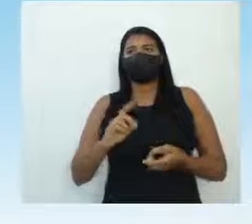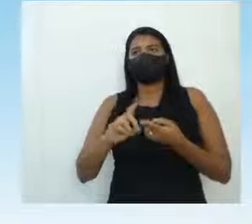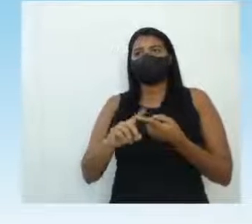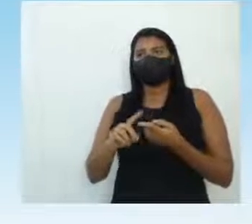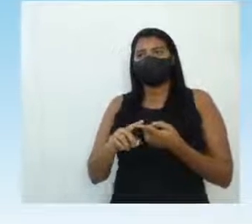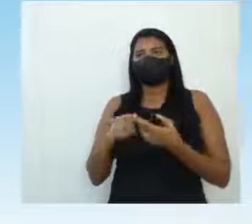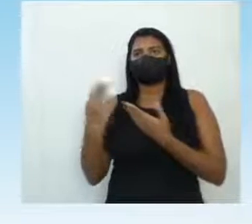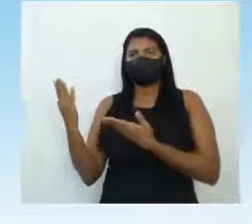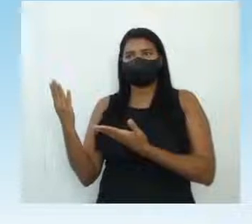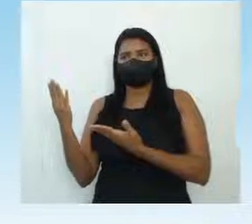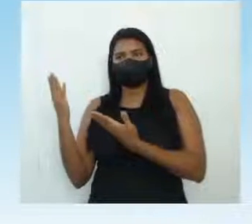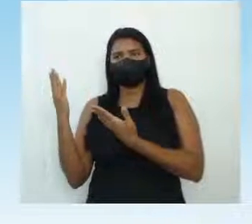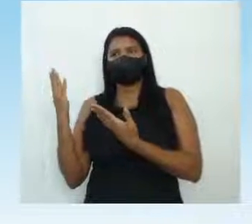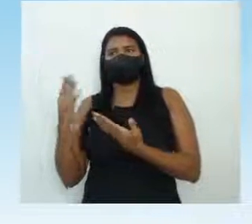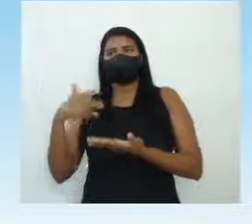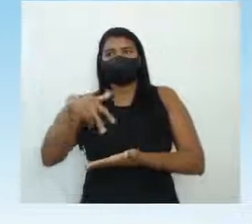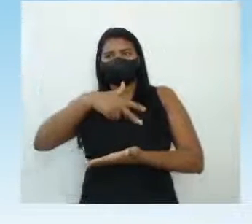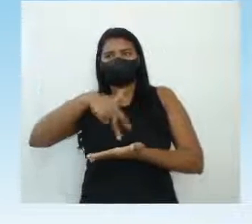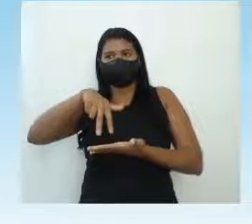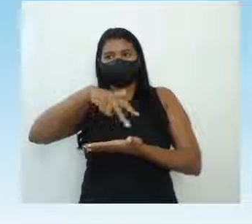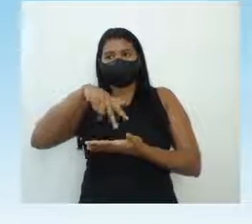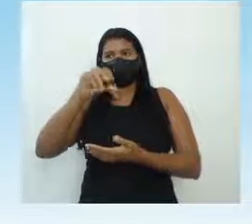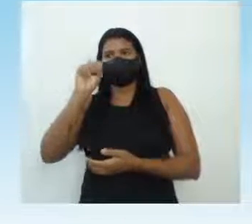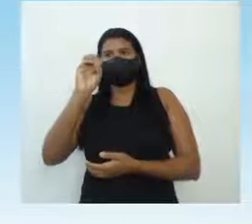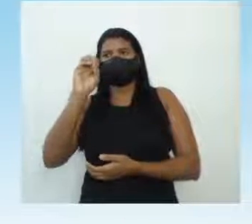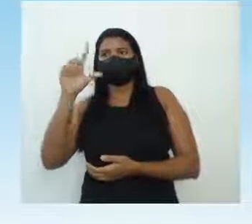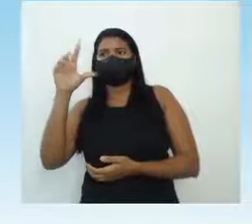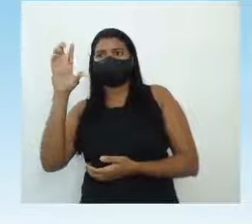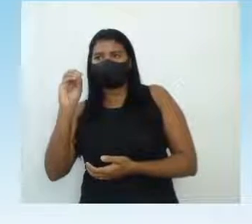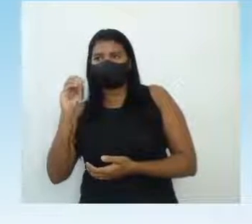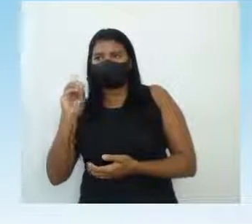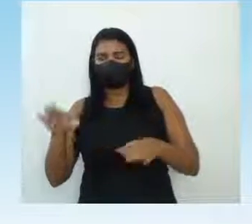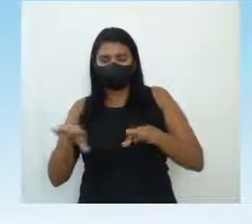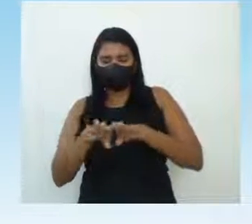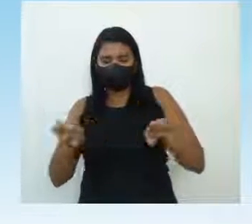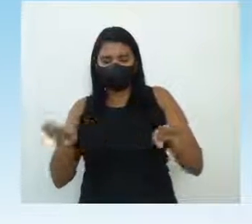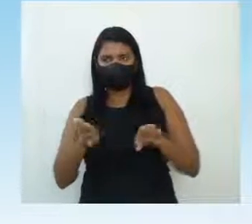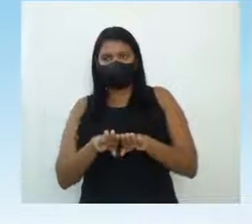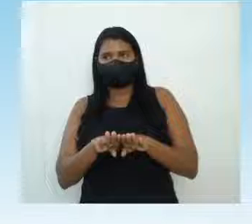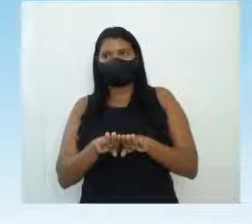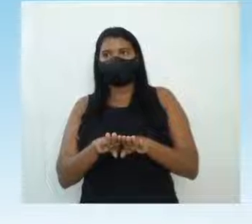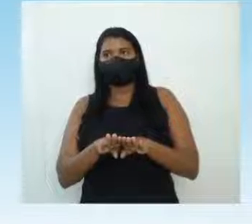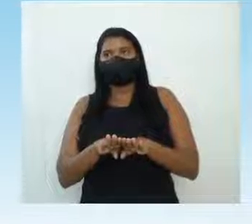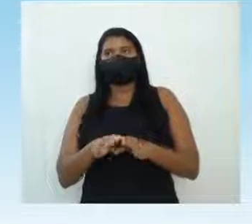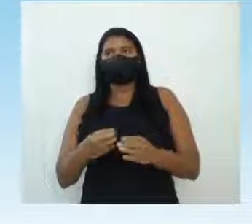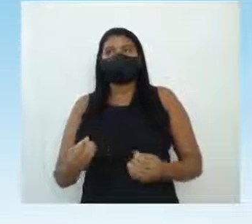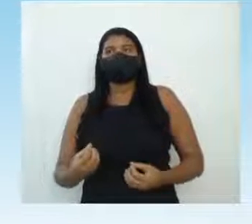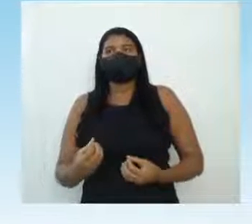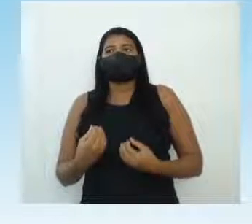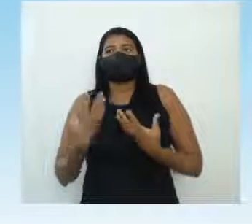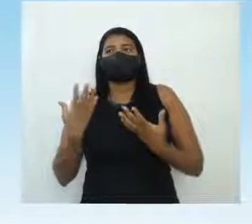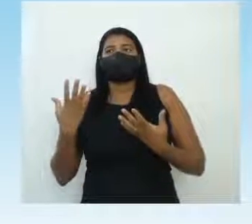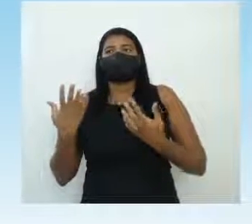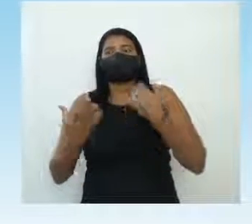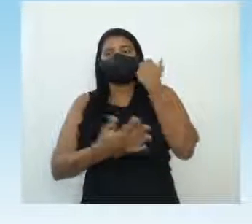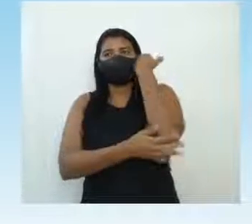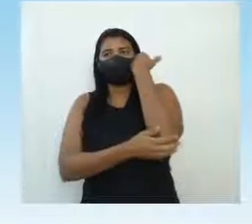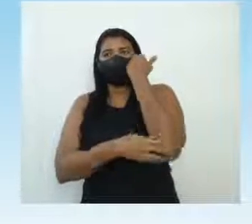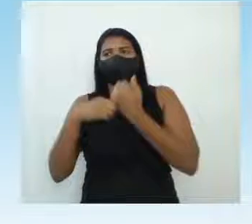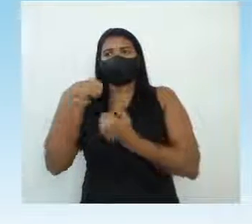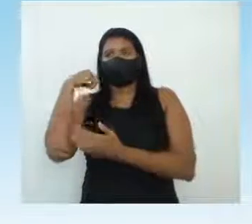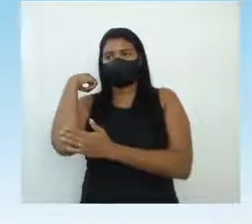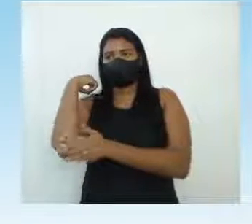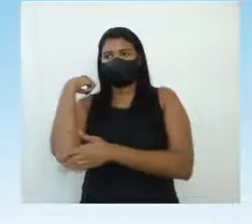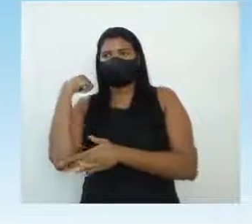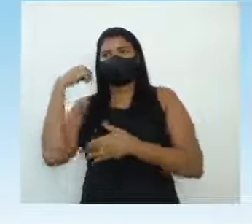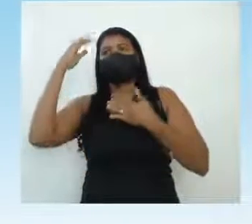são movimentos giratórios no solo, também com muita energia, geralmente apoiam-se no chão com ombros e cabeça. Então vocês